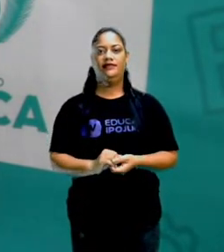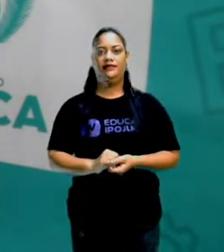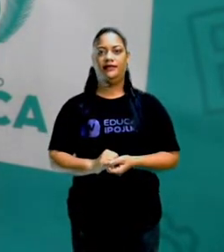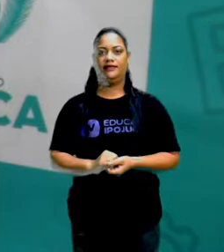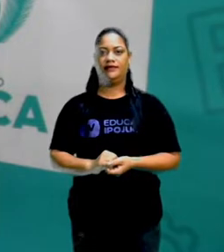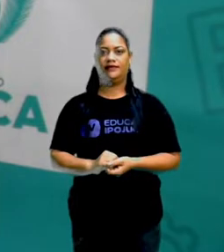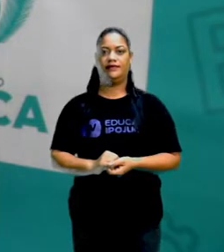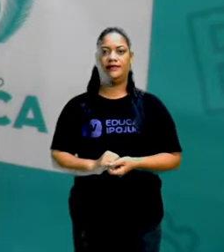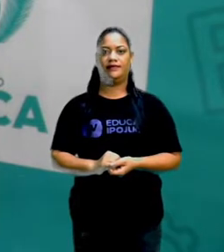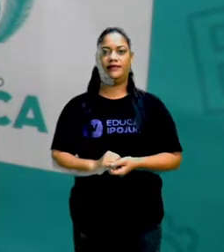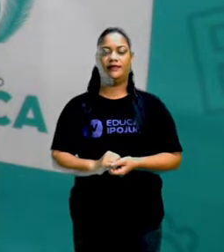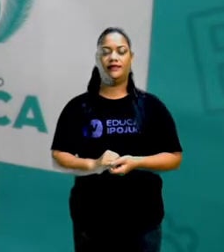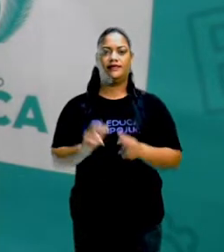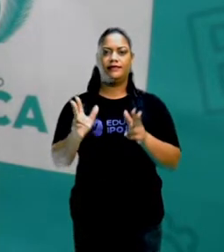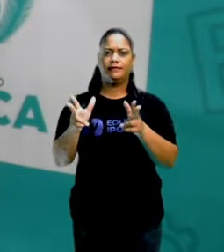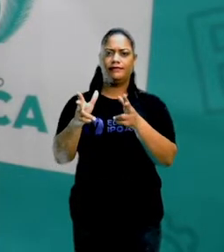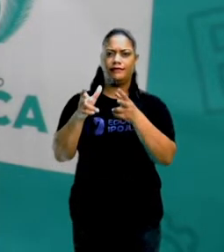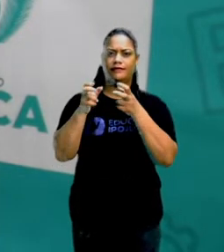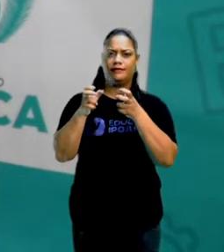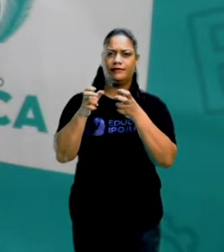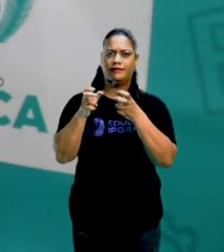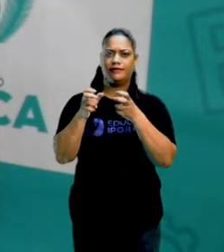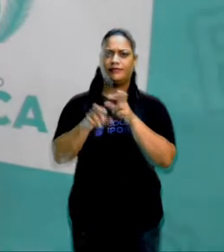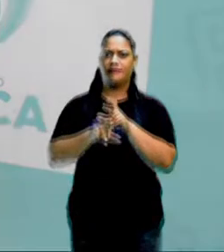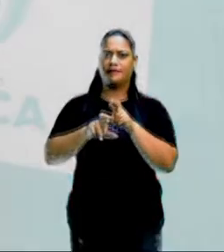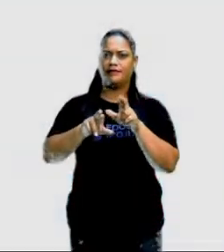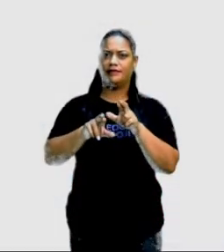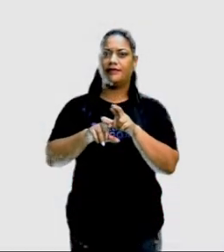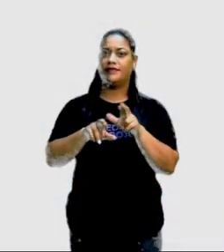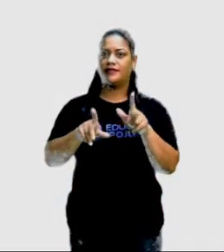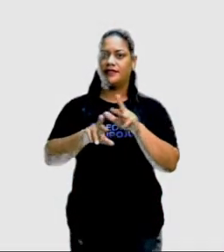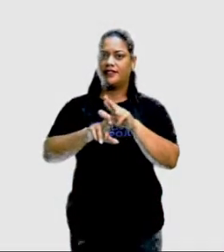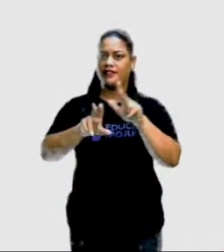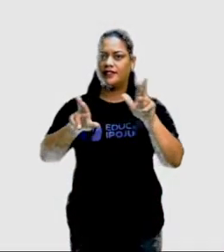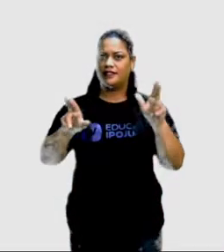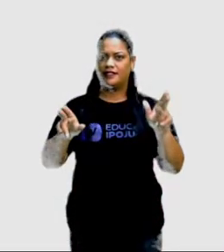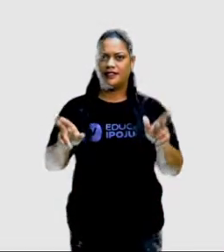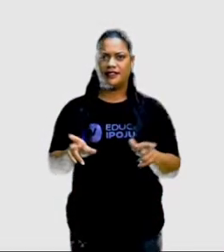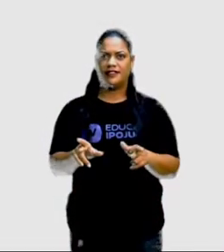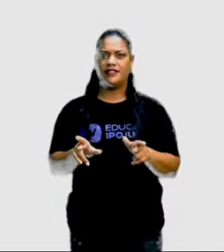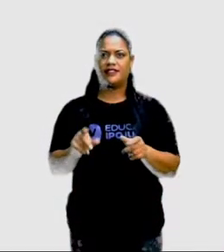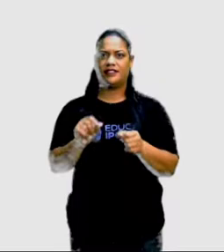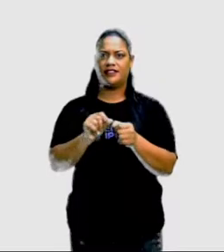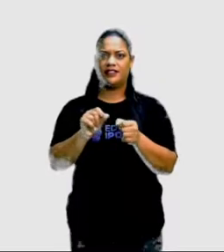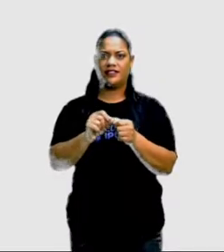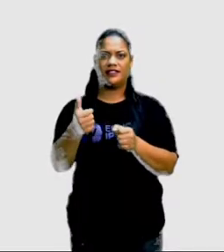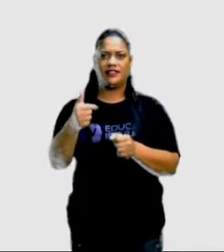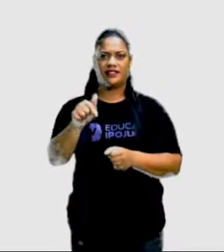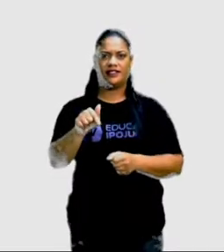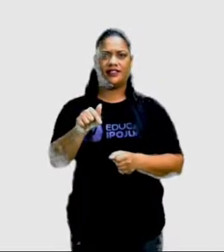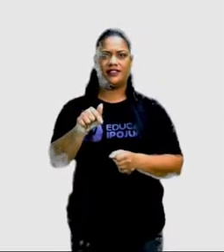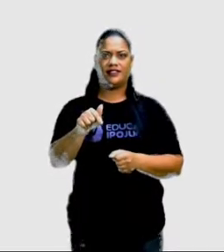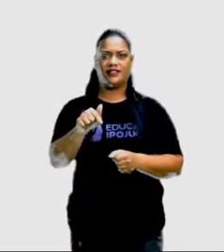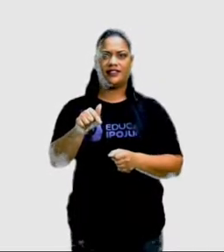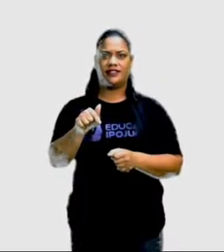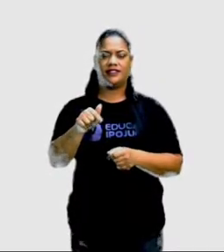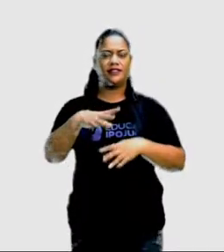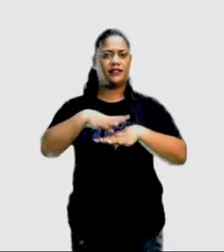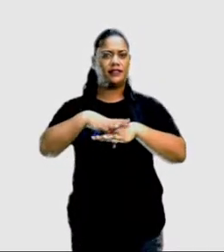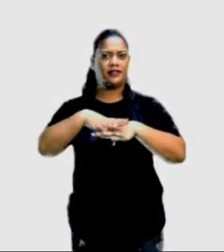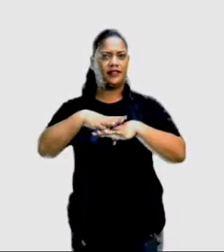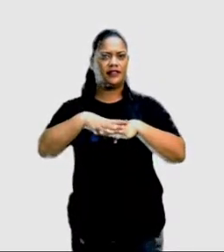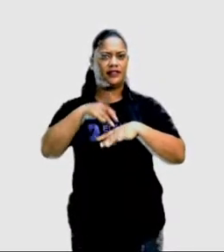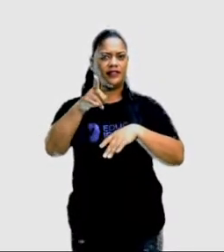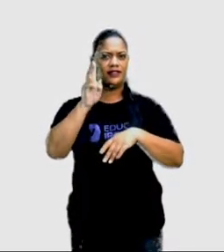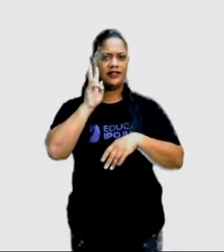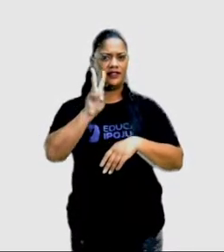Portanto, perceberam as diversas formas de formar o número 17, as diversas formas de cálculo? Você